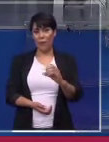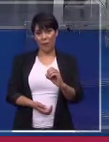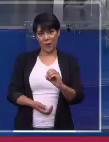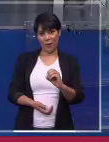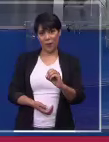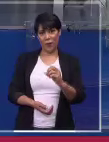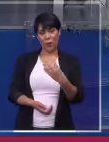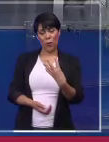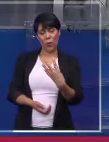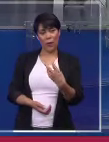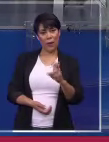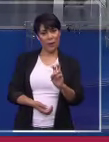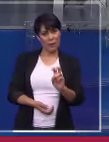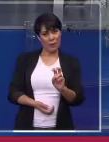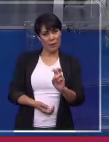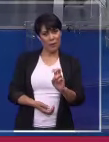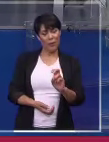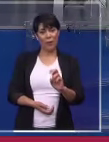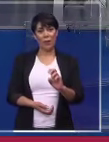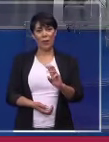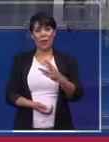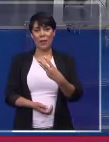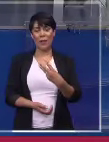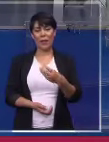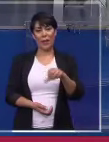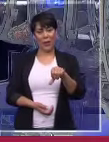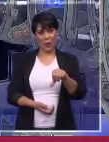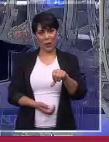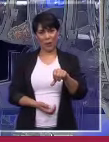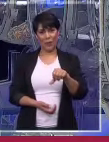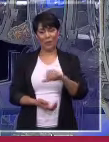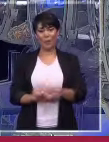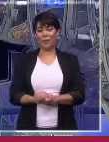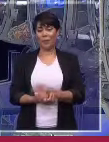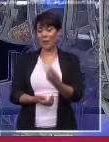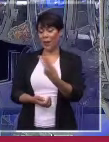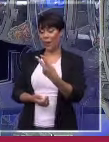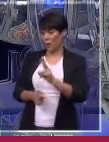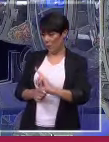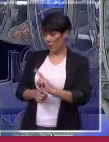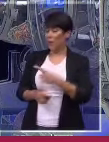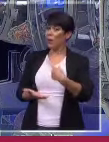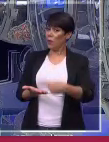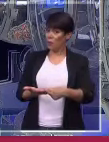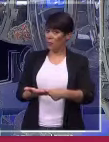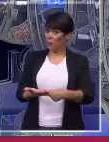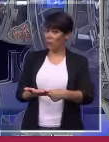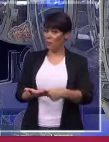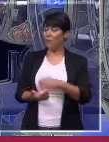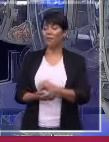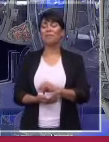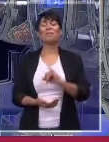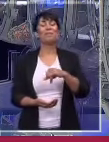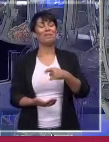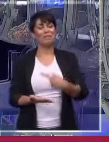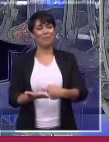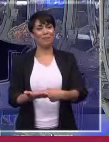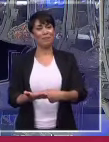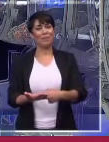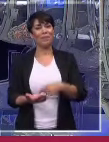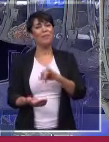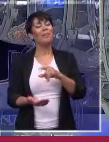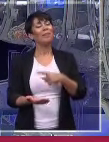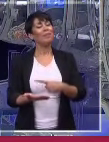20, 45 e 39. As senhoras auditoras confirmam? Sim,